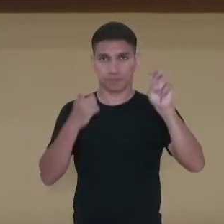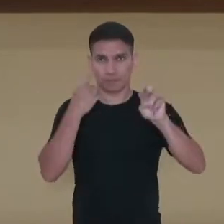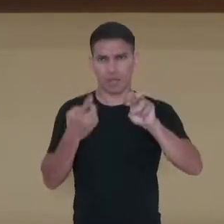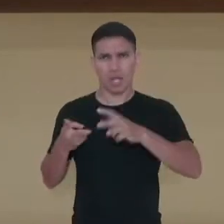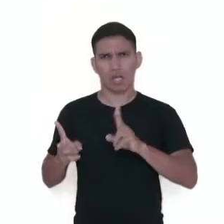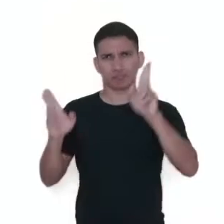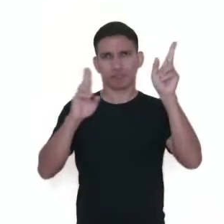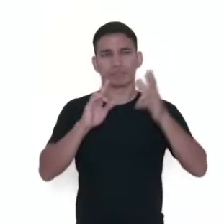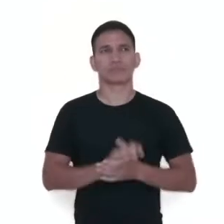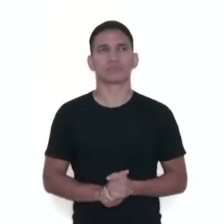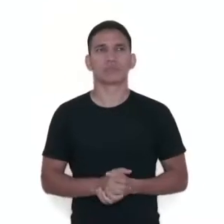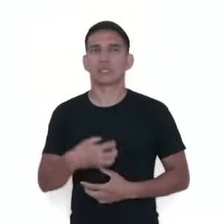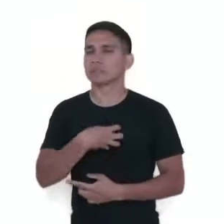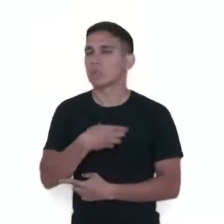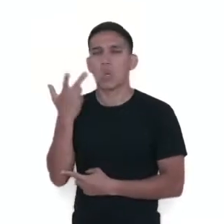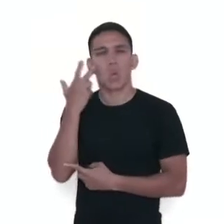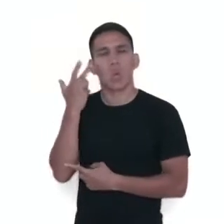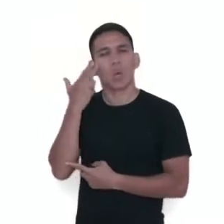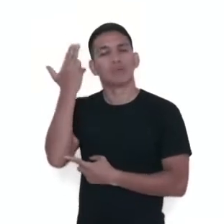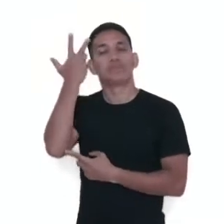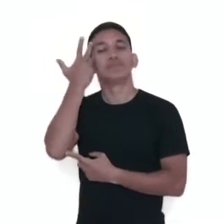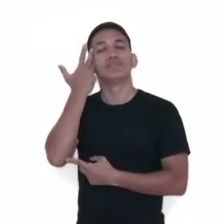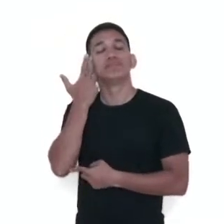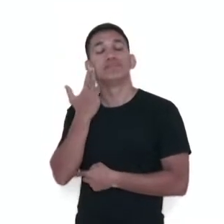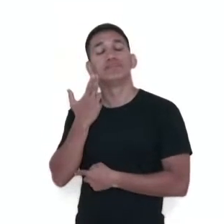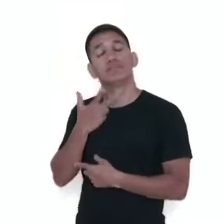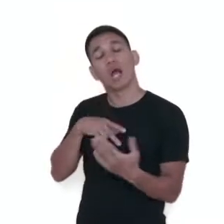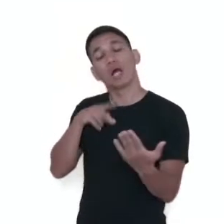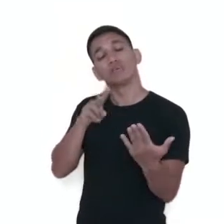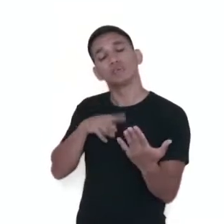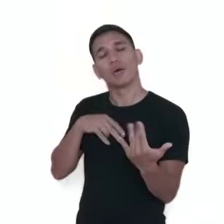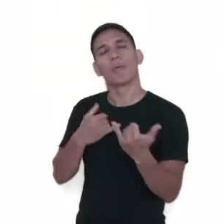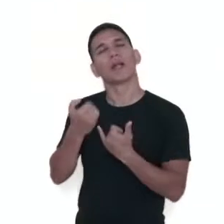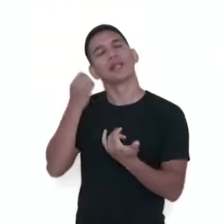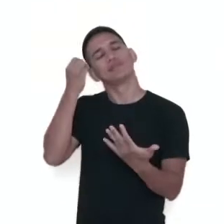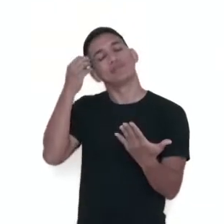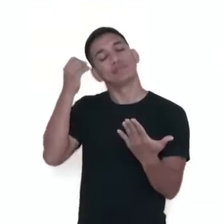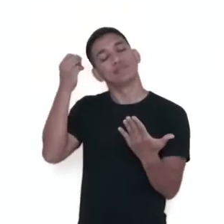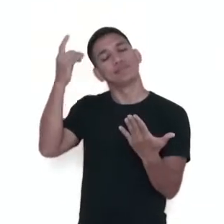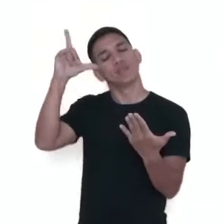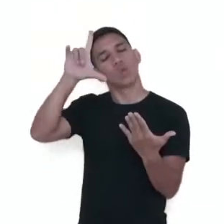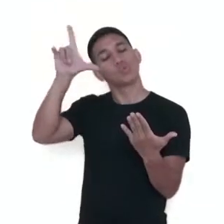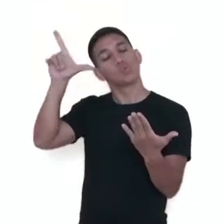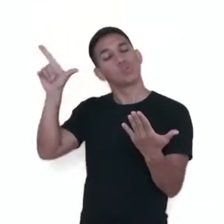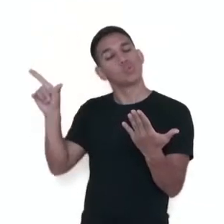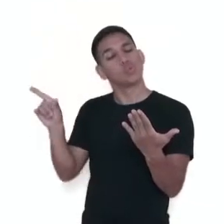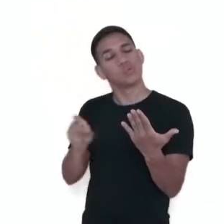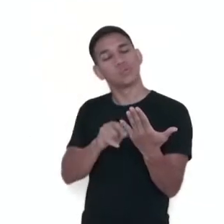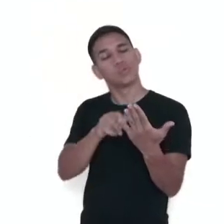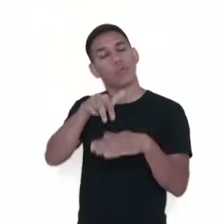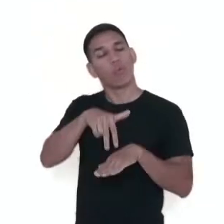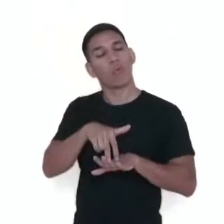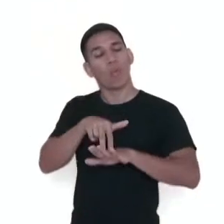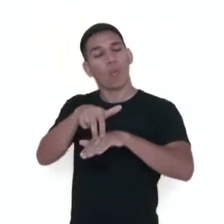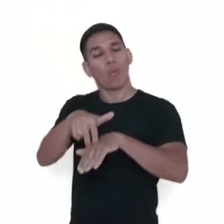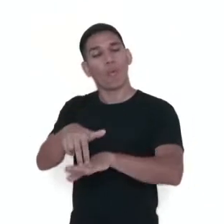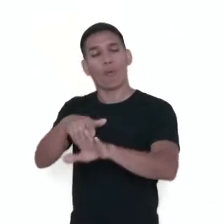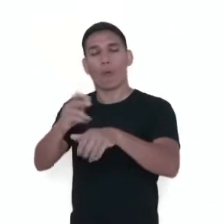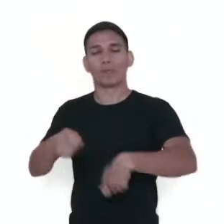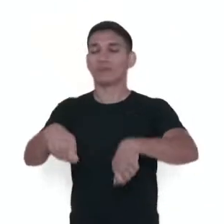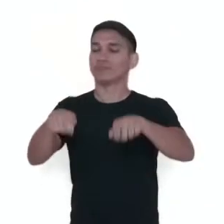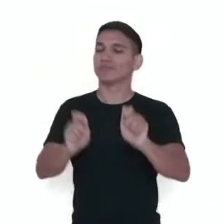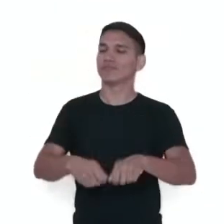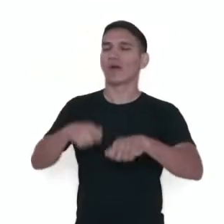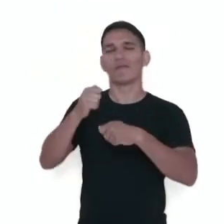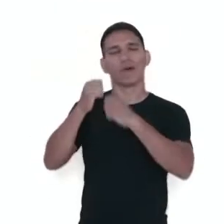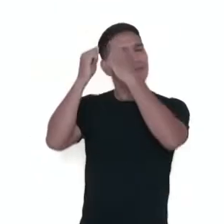Tão comodamente que eu estava lendo, como quem viaja num raio de lua, num tapete mágico, num trenó, num